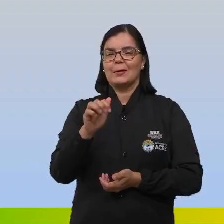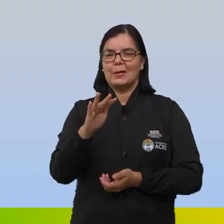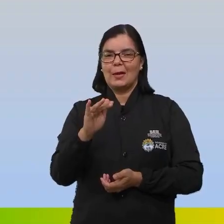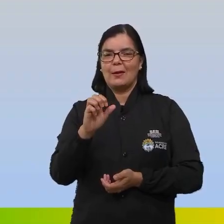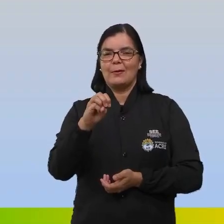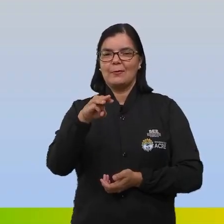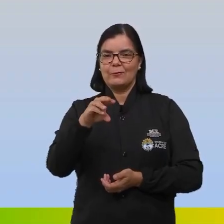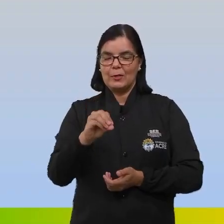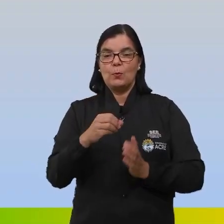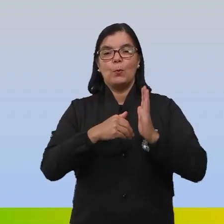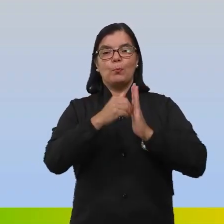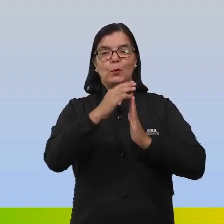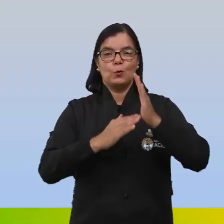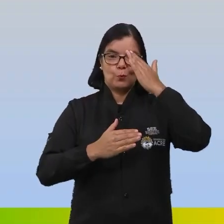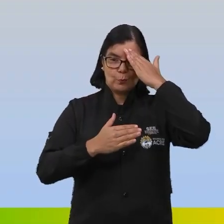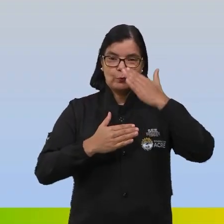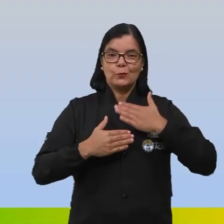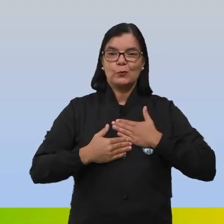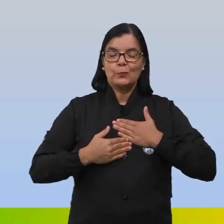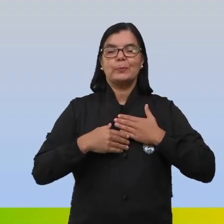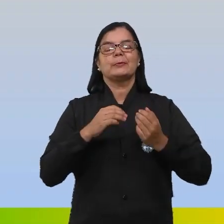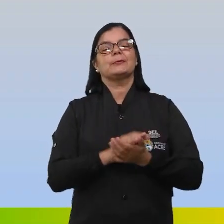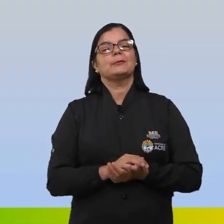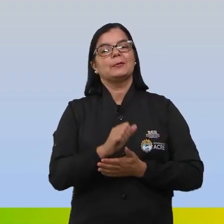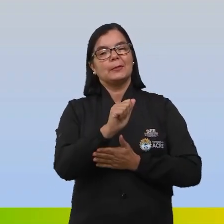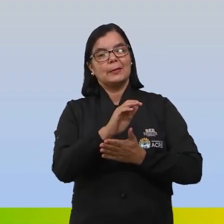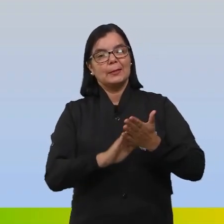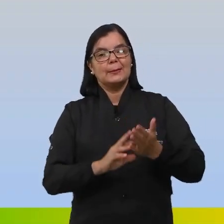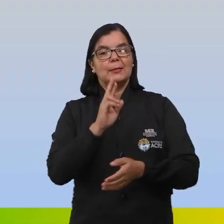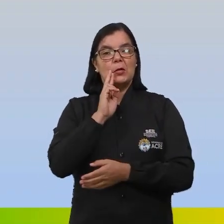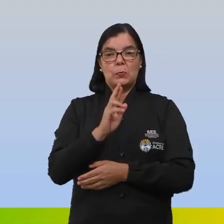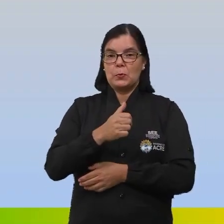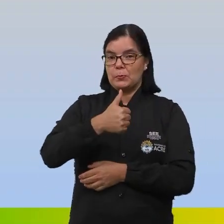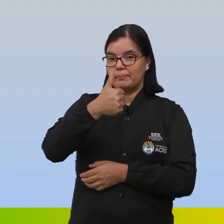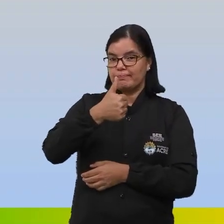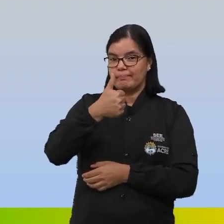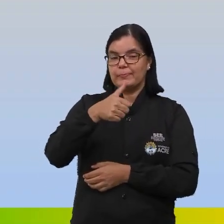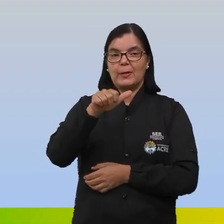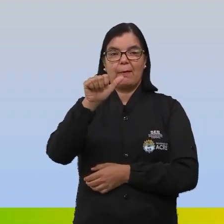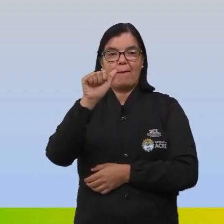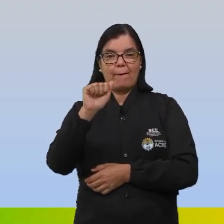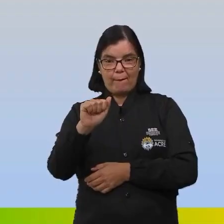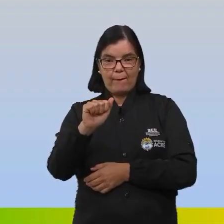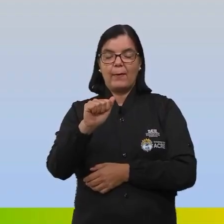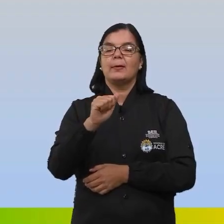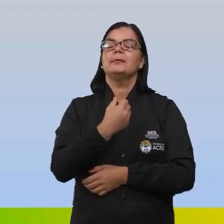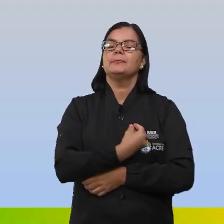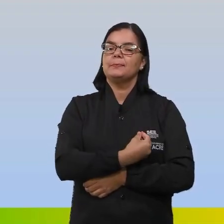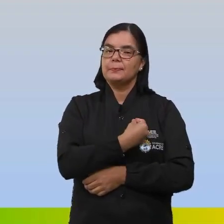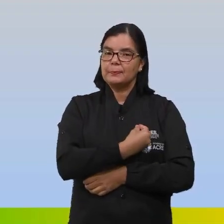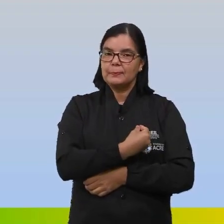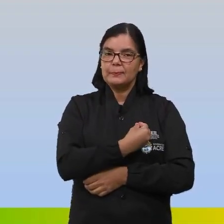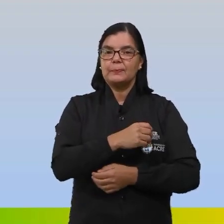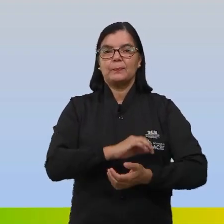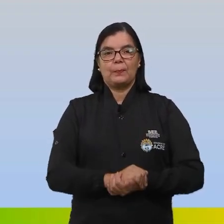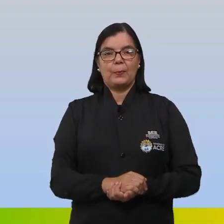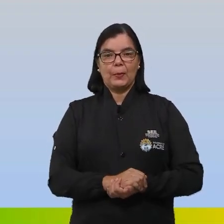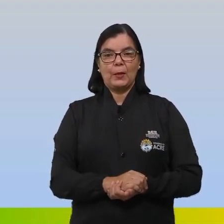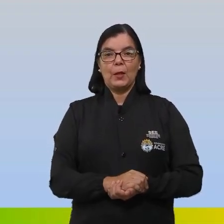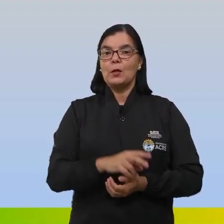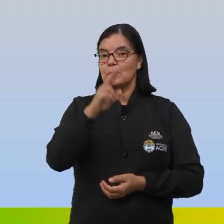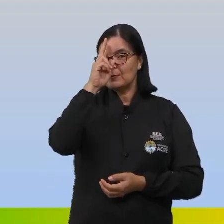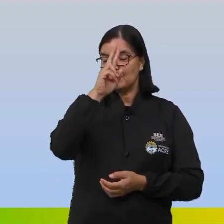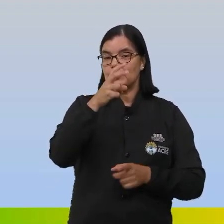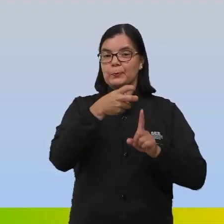resposta correta para a atividade, para essa questão de número 1, é o grafismo, que é extremamente presente para os